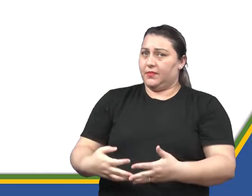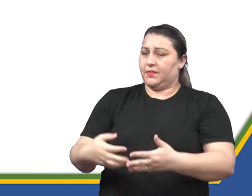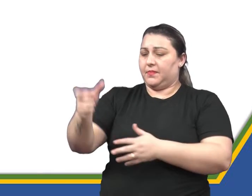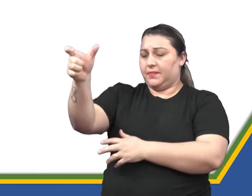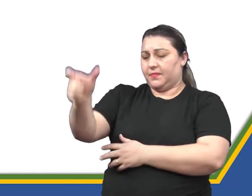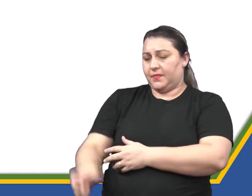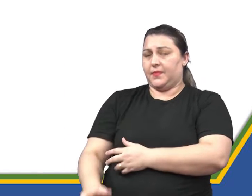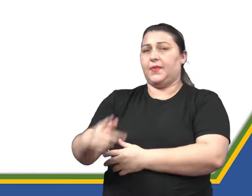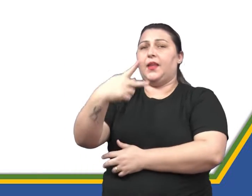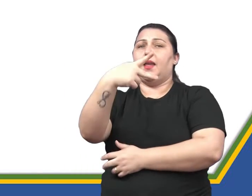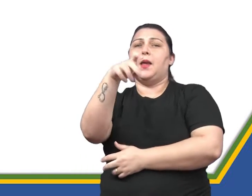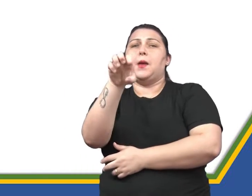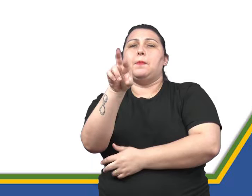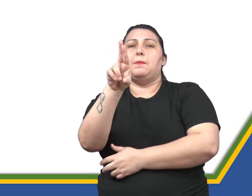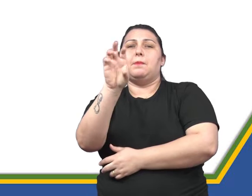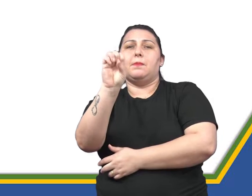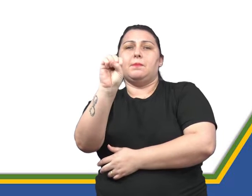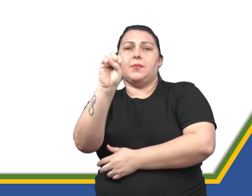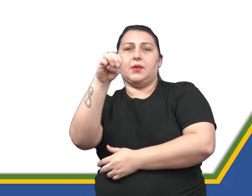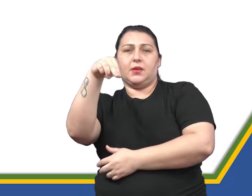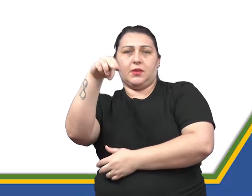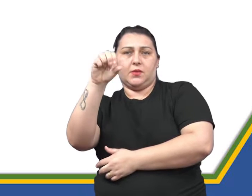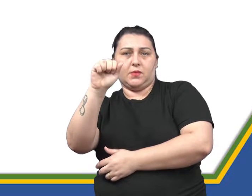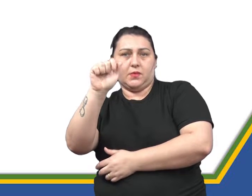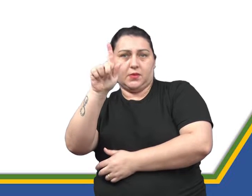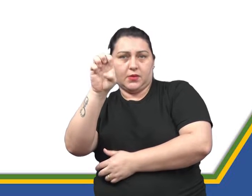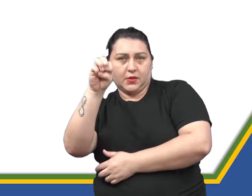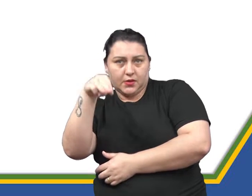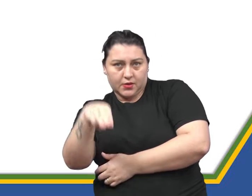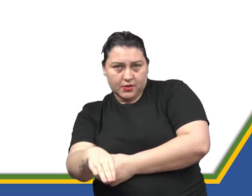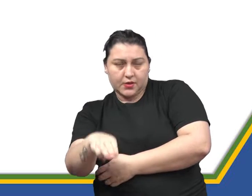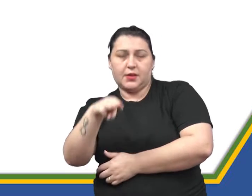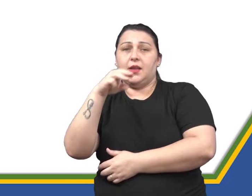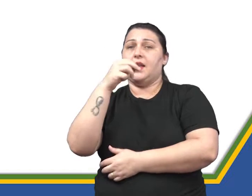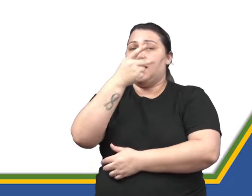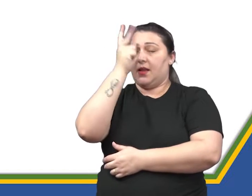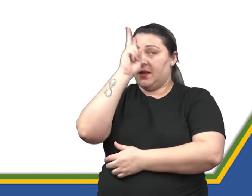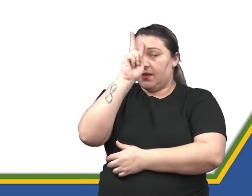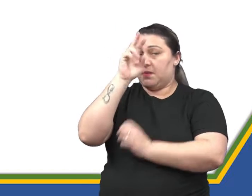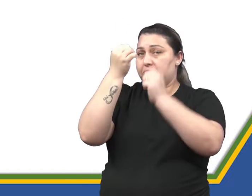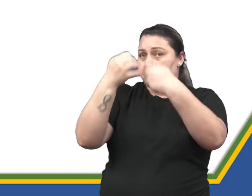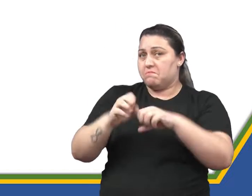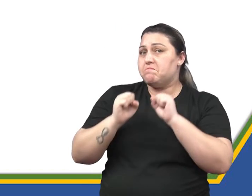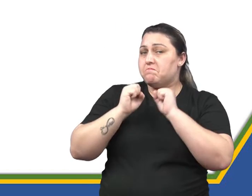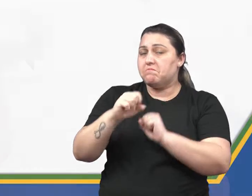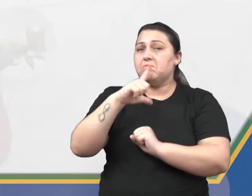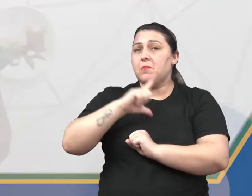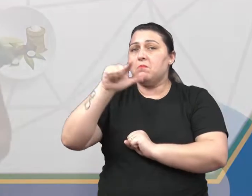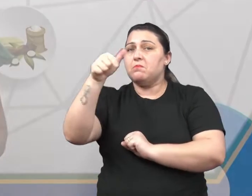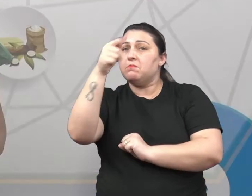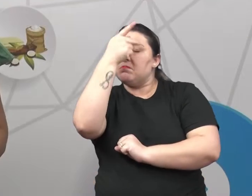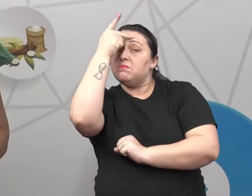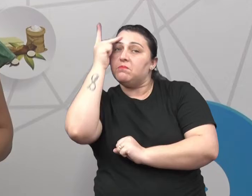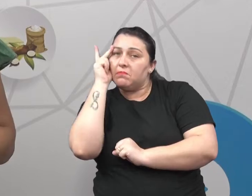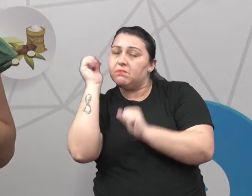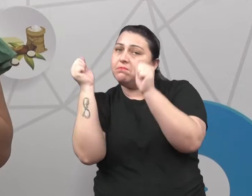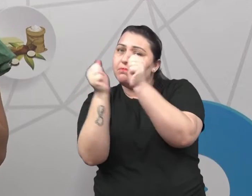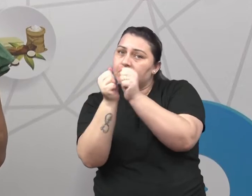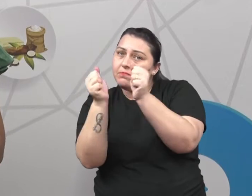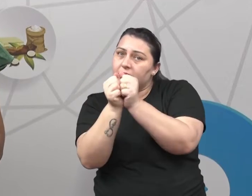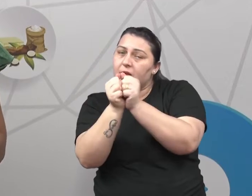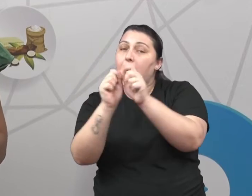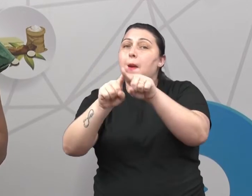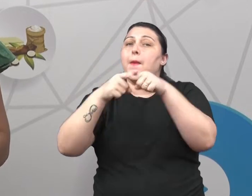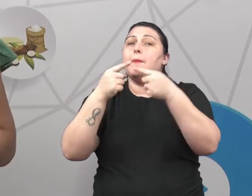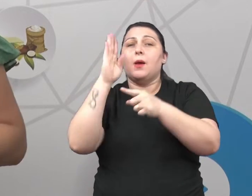narrador-personagem. Por quê? Embora nesta narrativa, nessa história contada, possam existir outras pessoas envolvidas, mas